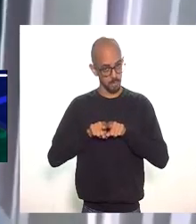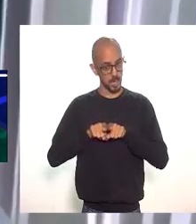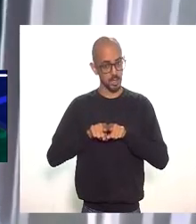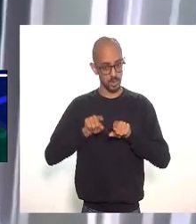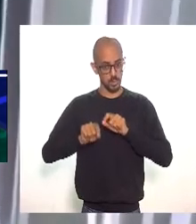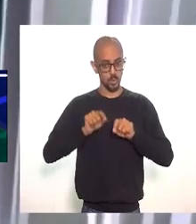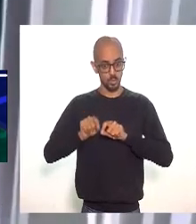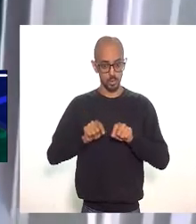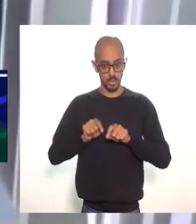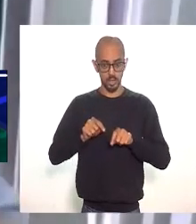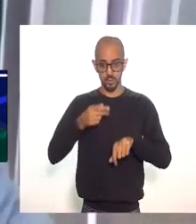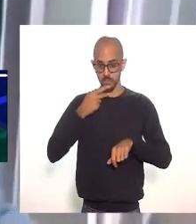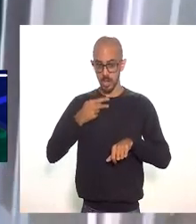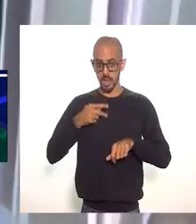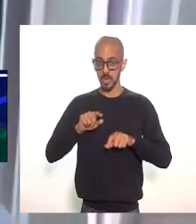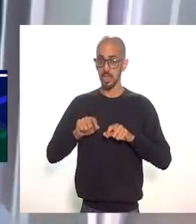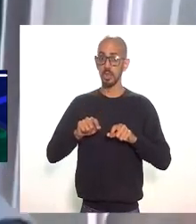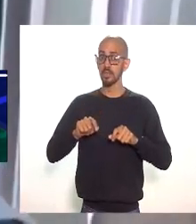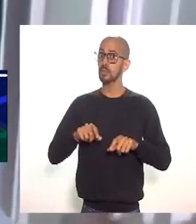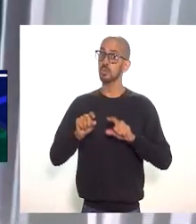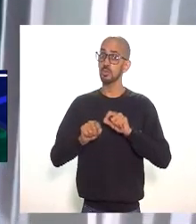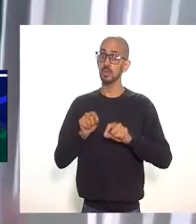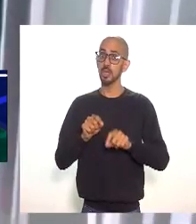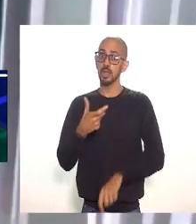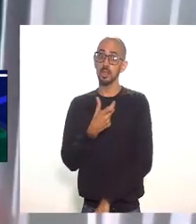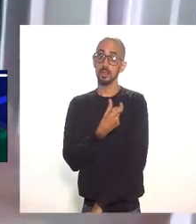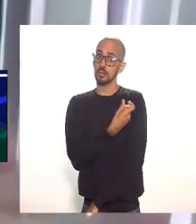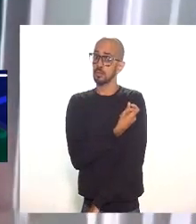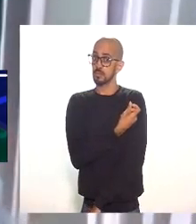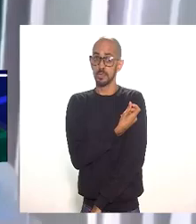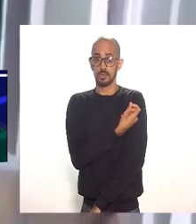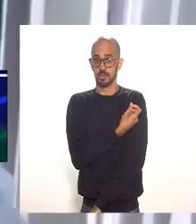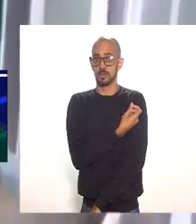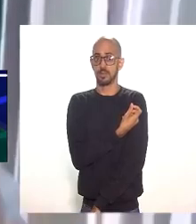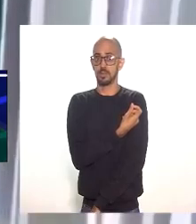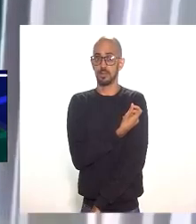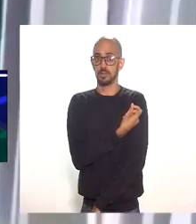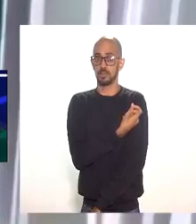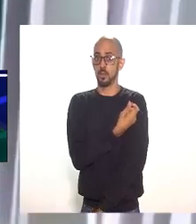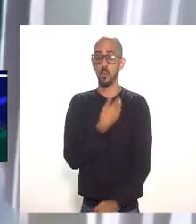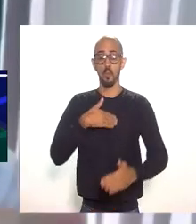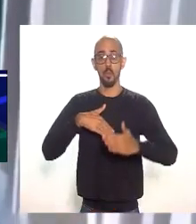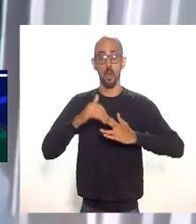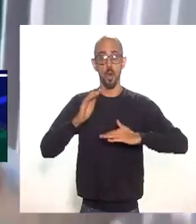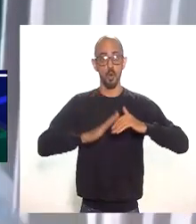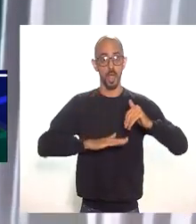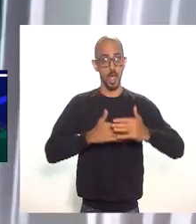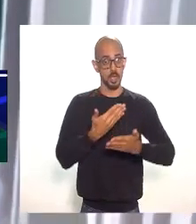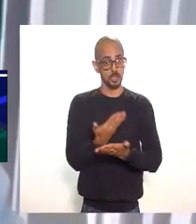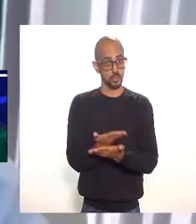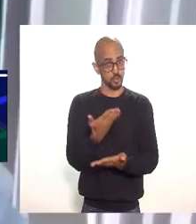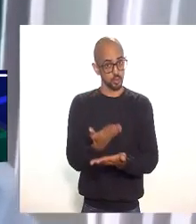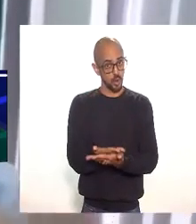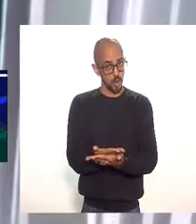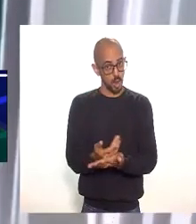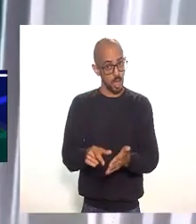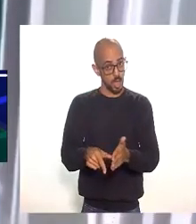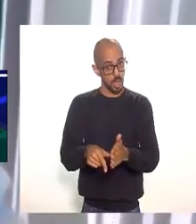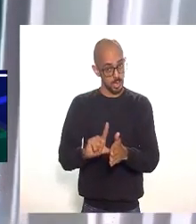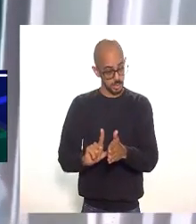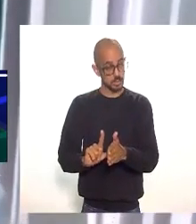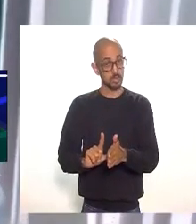última variável, que é a imunização. As escolas, quaisquer que sejam, são todas elas, antes de mais